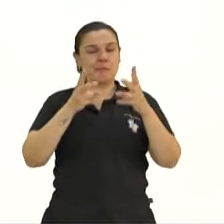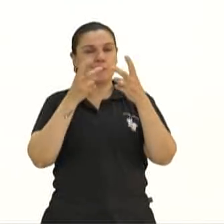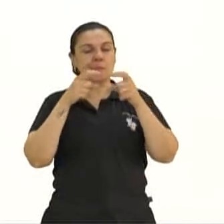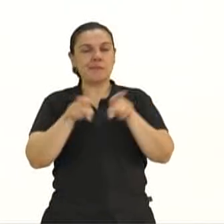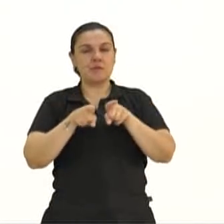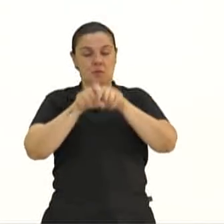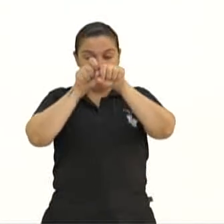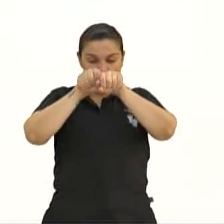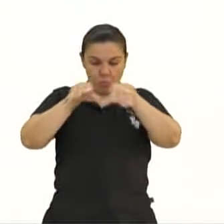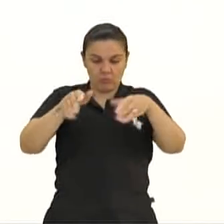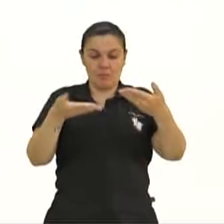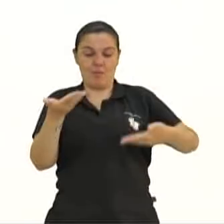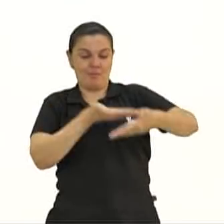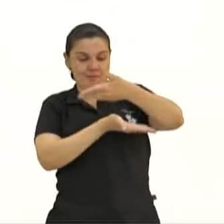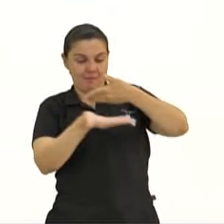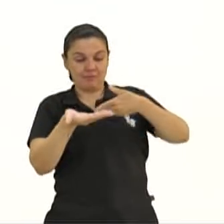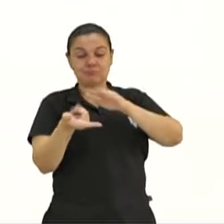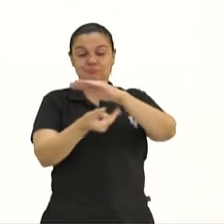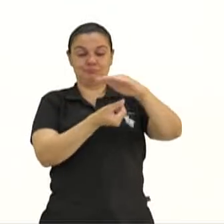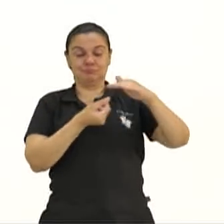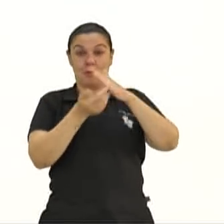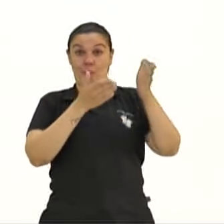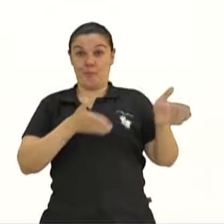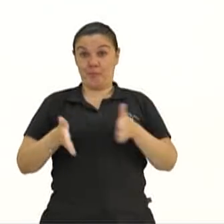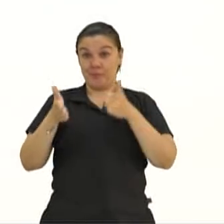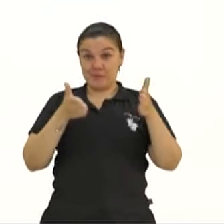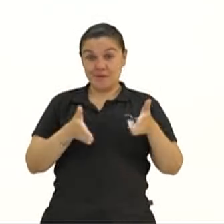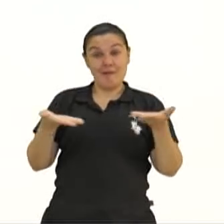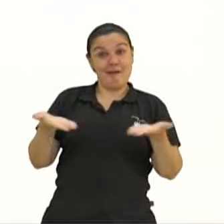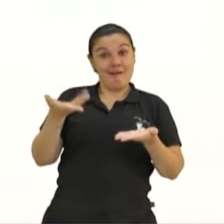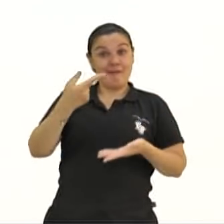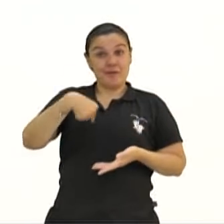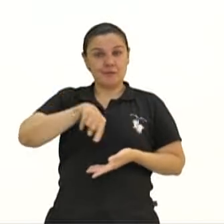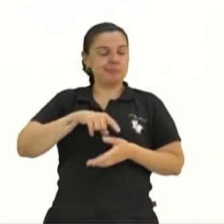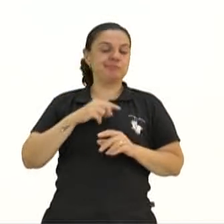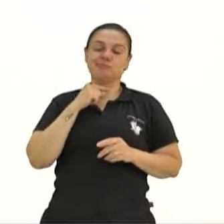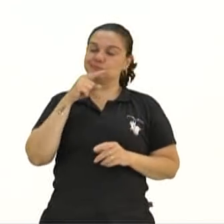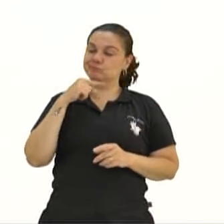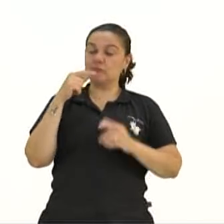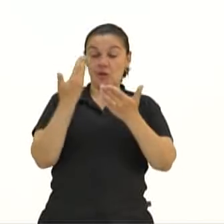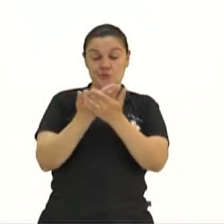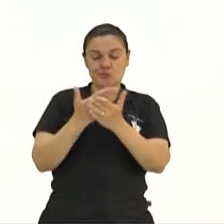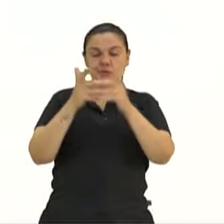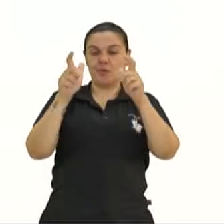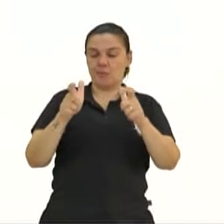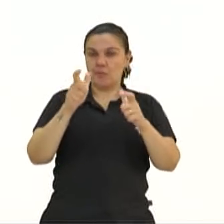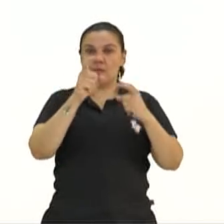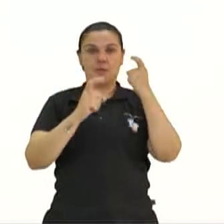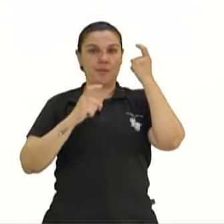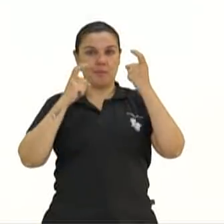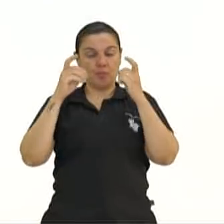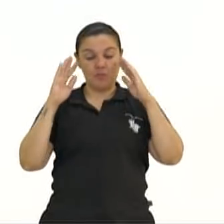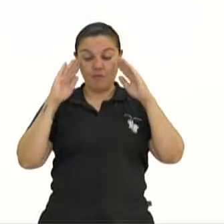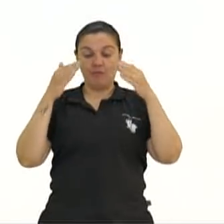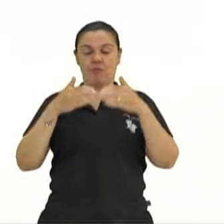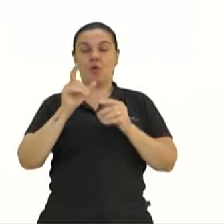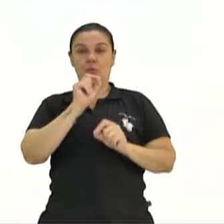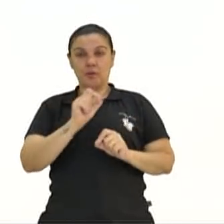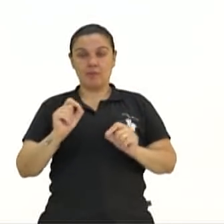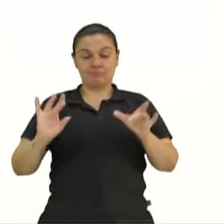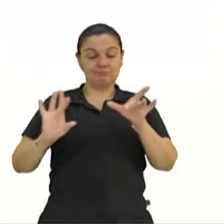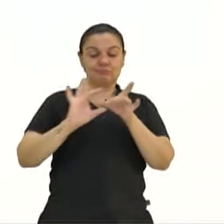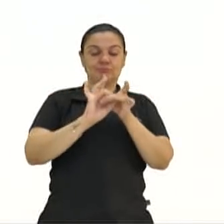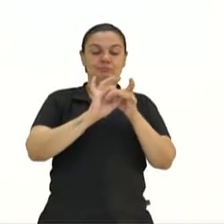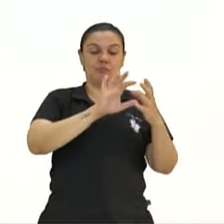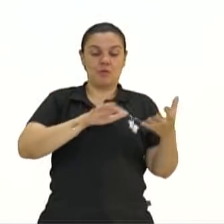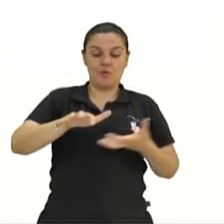a expansão das relações capitalistas de produção, não é mais possível estudar o lugar sem uma preocupação efetiva com as suas conexões